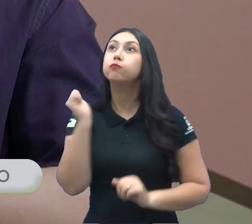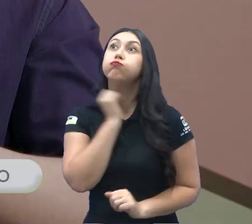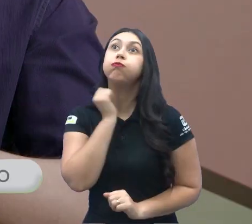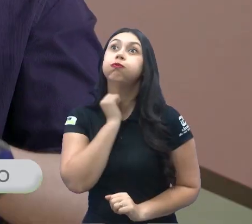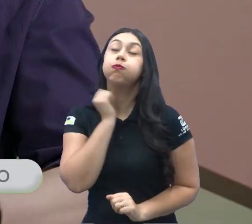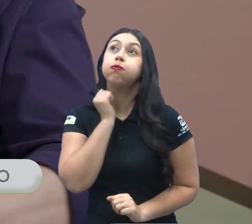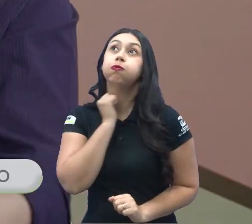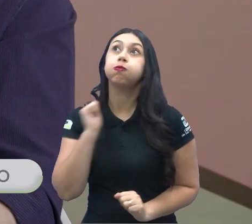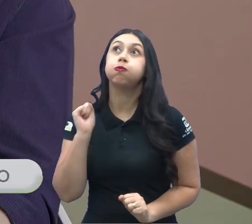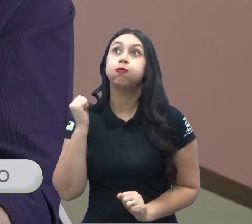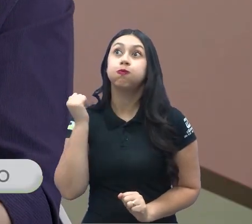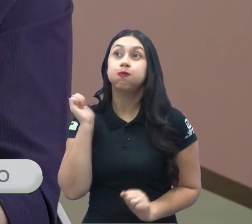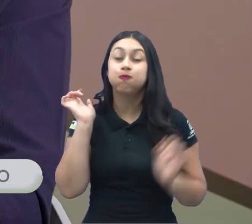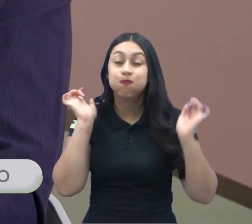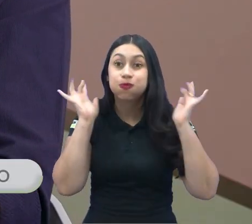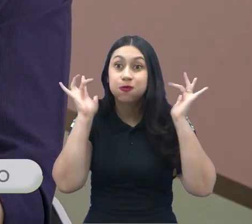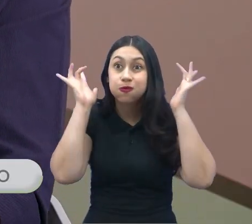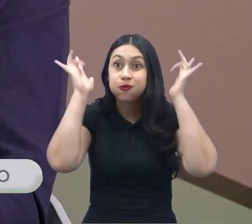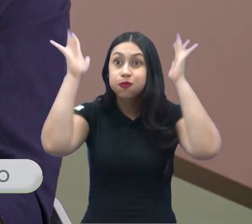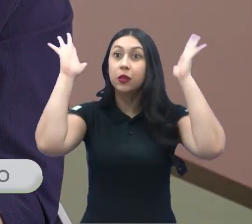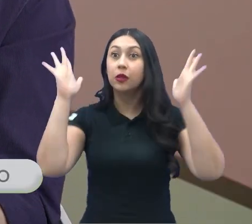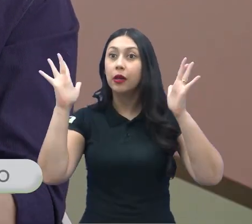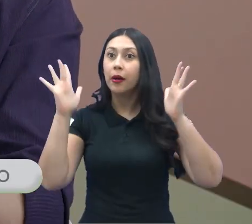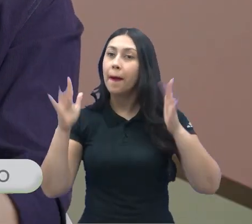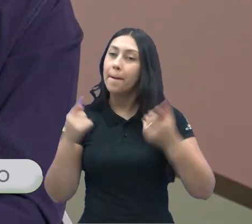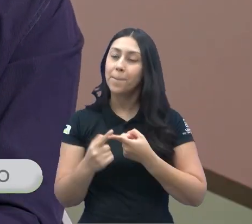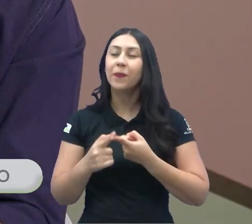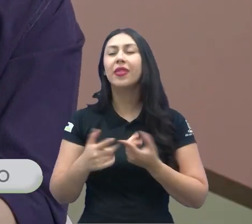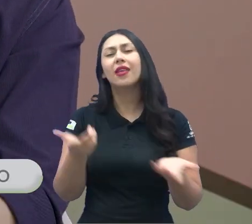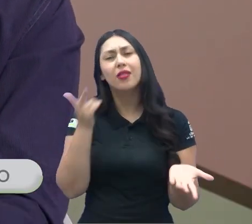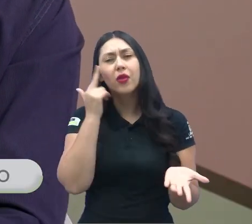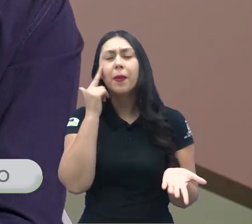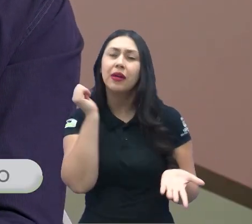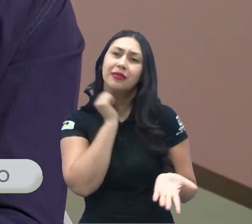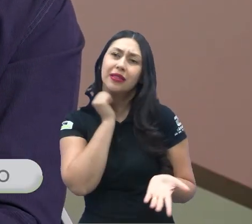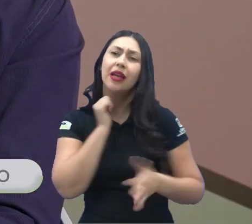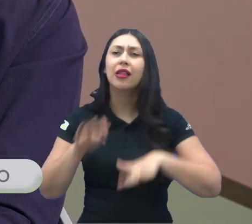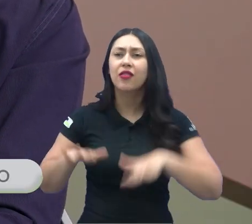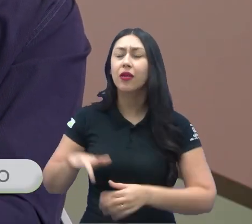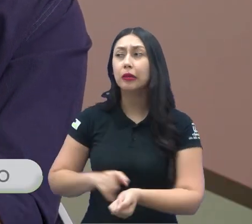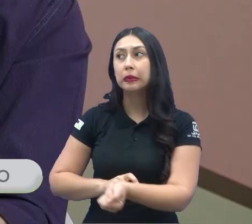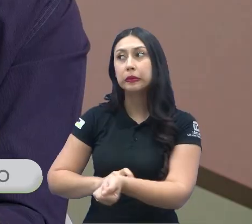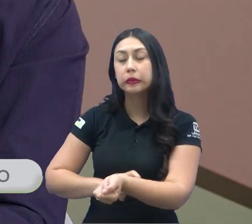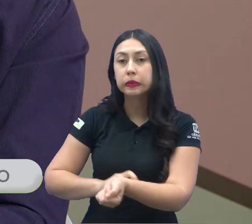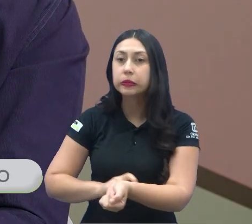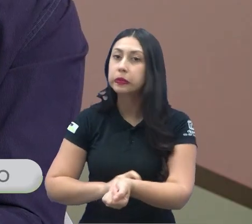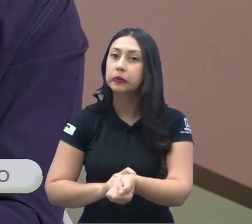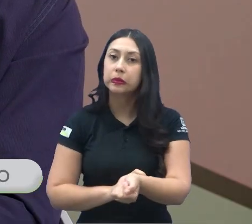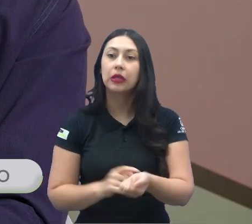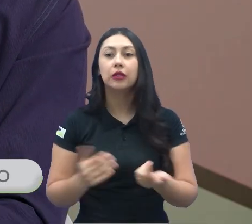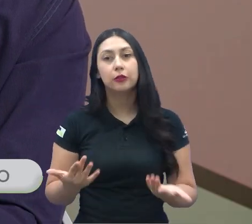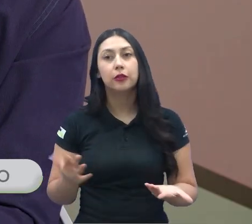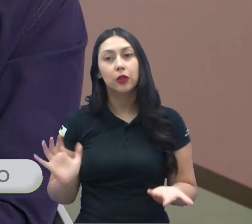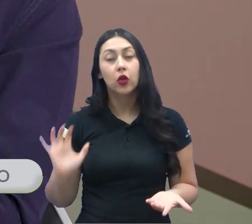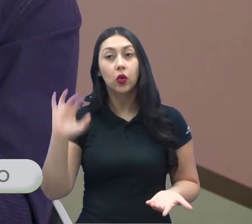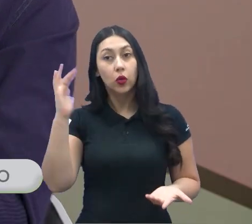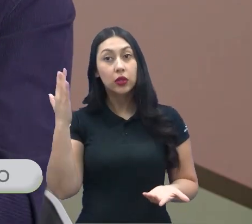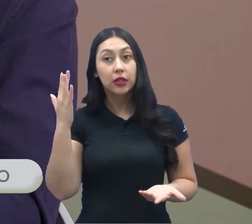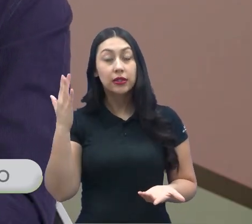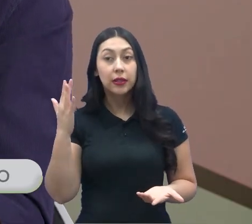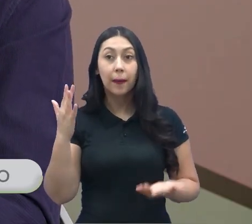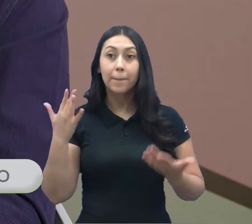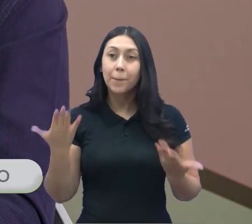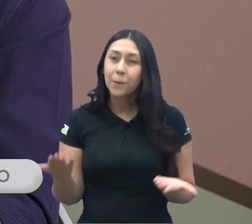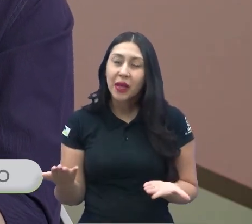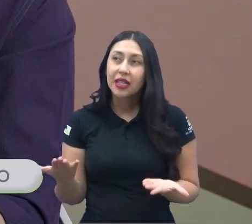no nosso dia, hoje em dia, quem não é um pouco estressado, seja no trânsito, trabalho, então todo mundo acaba tendo algum grau de estresse ali. Esse do dia a dia,